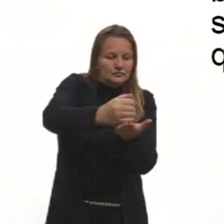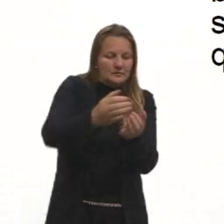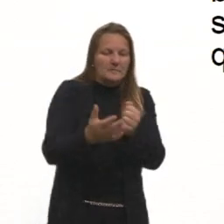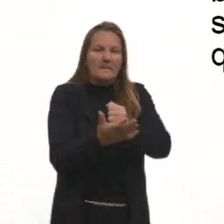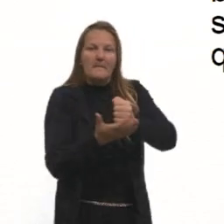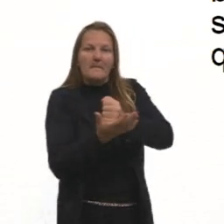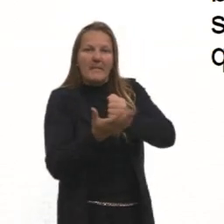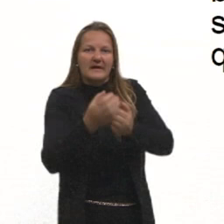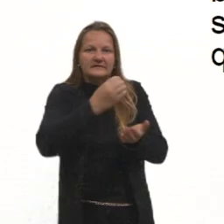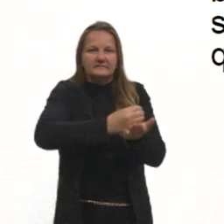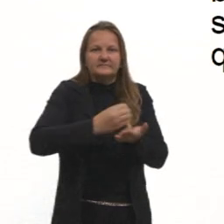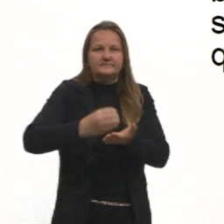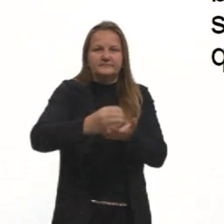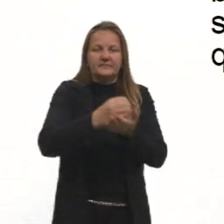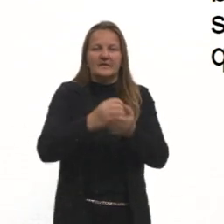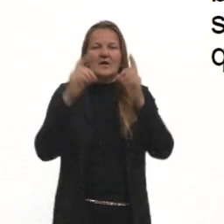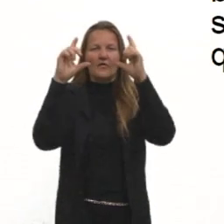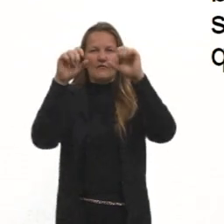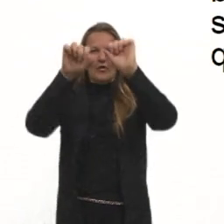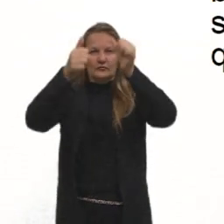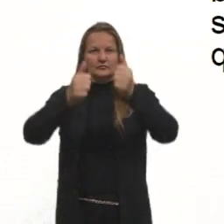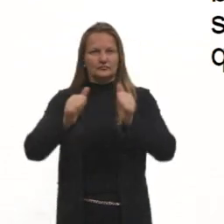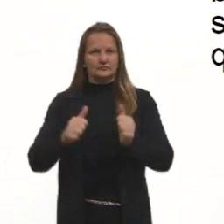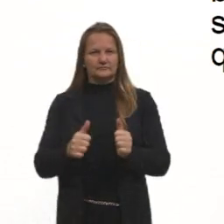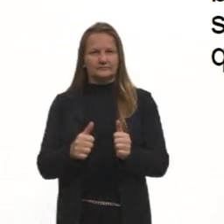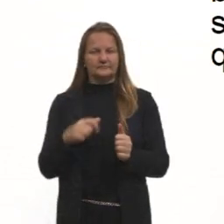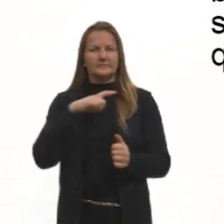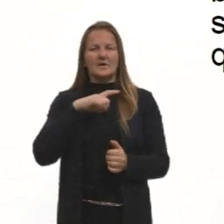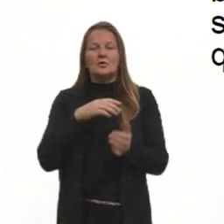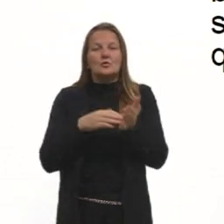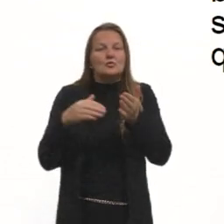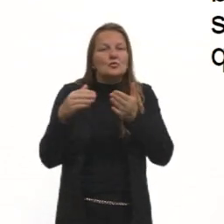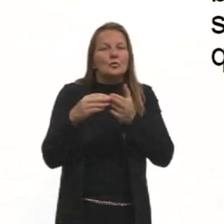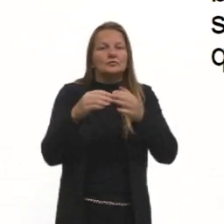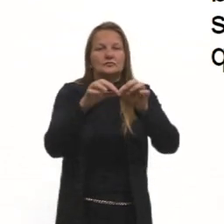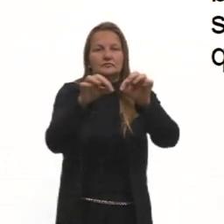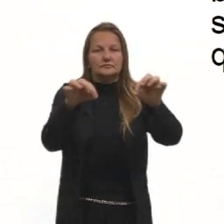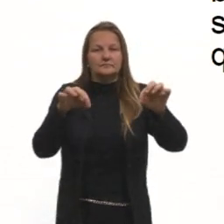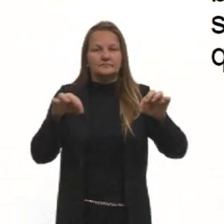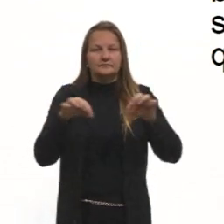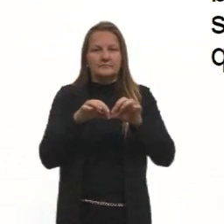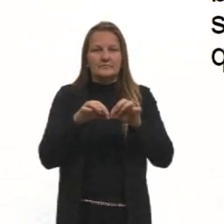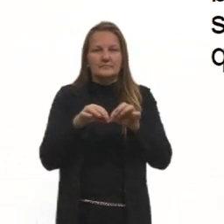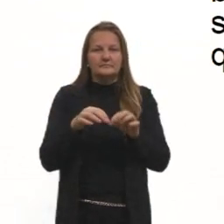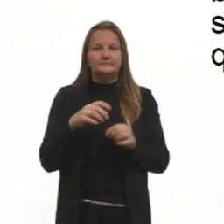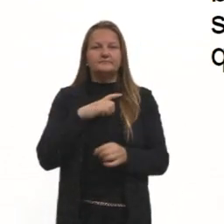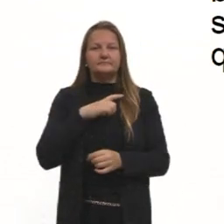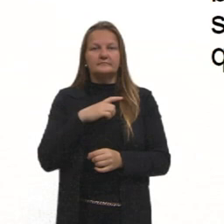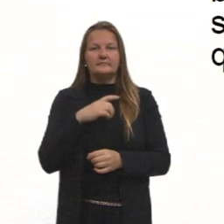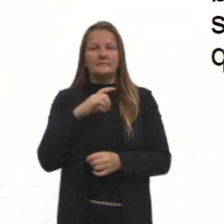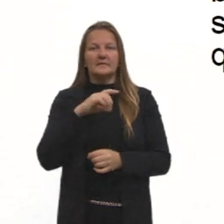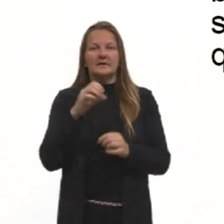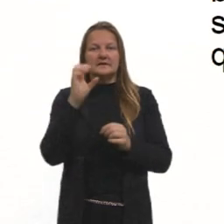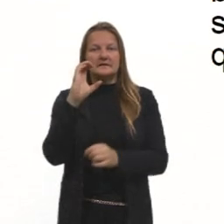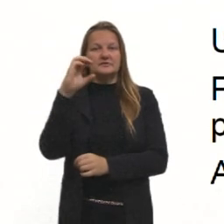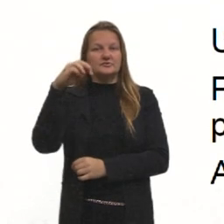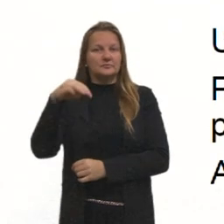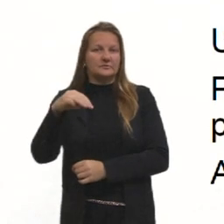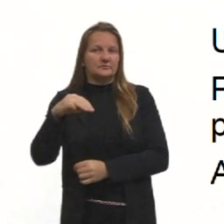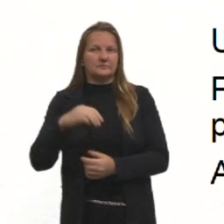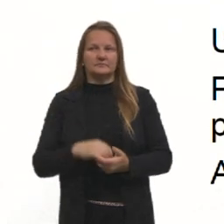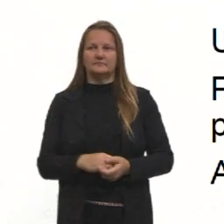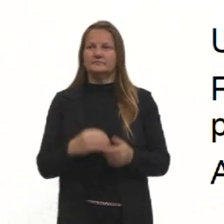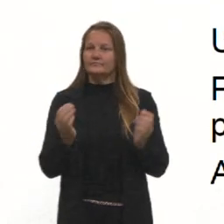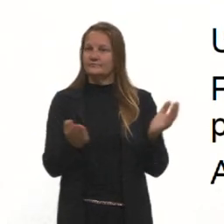Vemos as bases desse suportes nas quais todas as medidas indicadas estão em centímetro